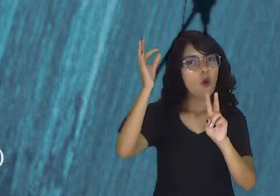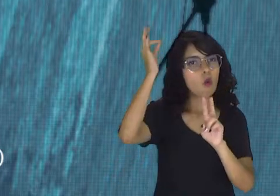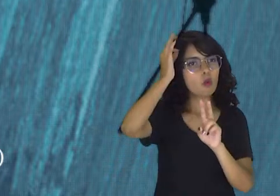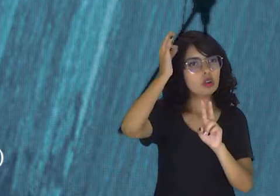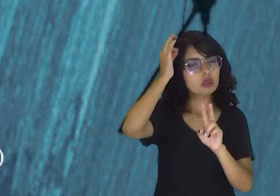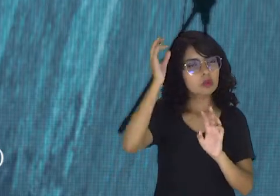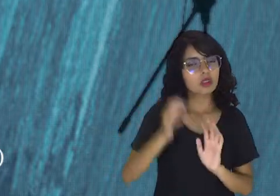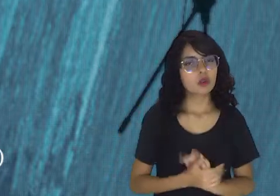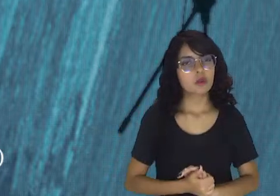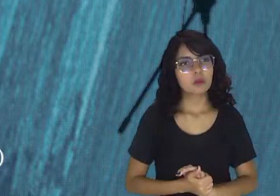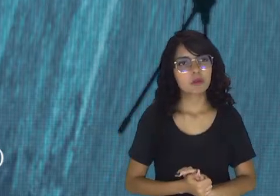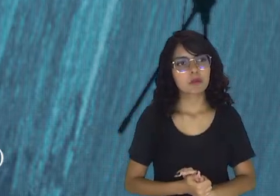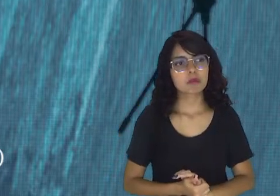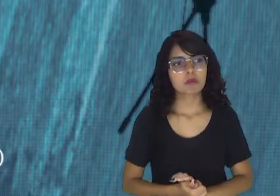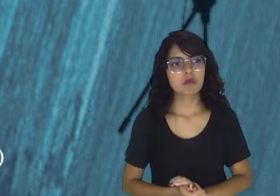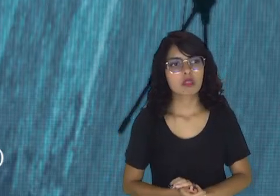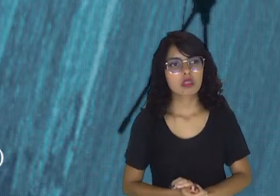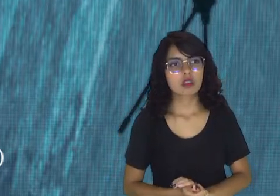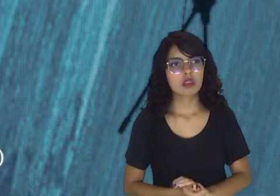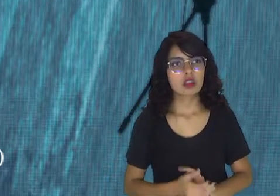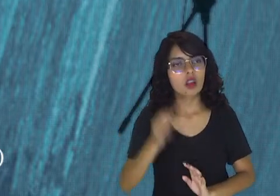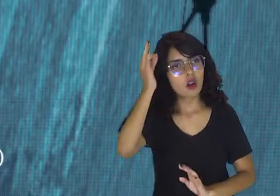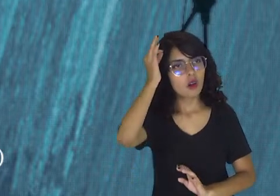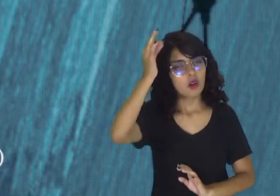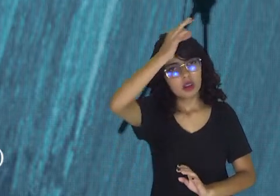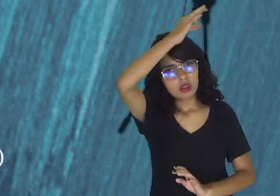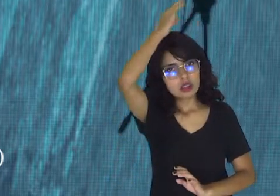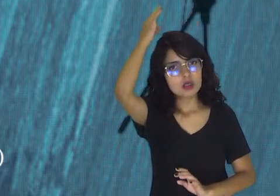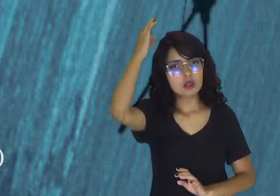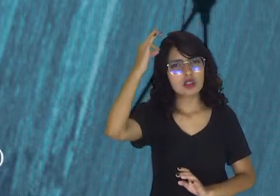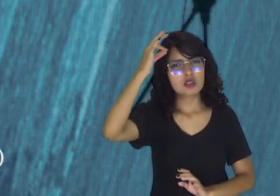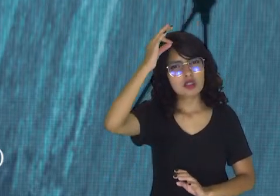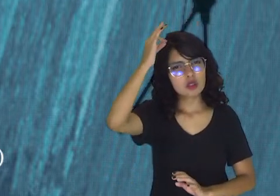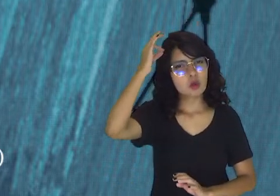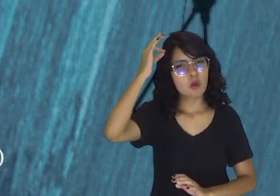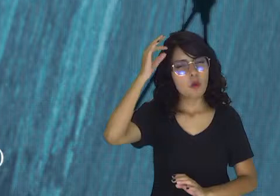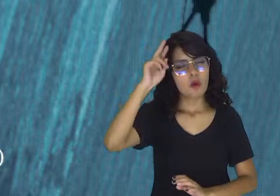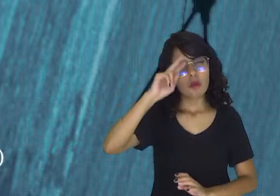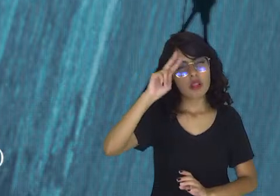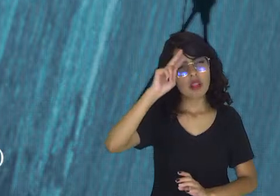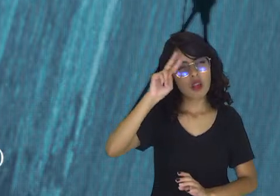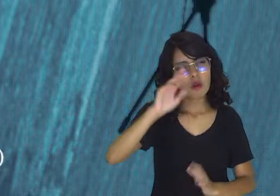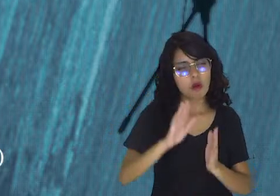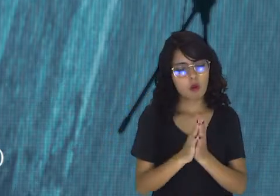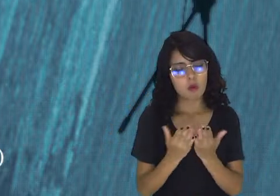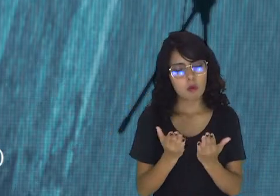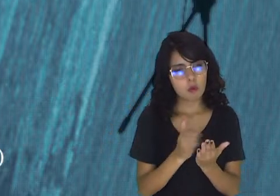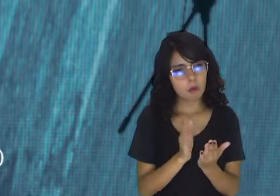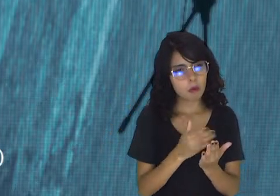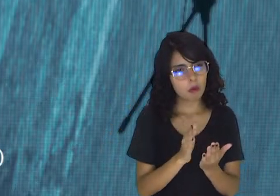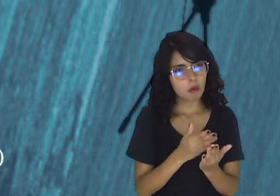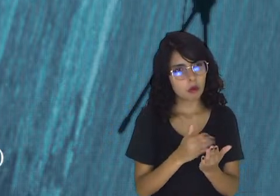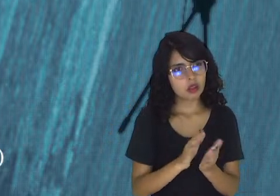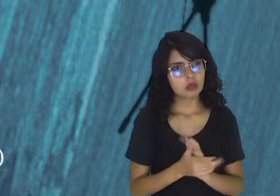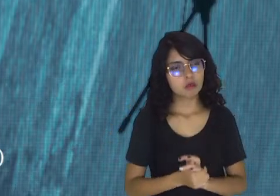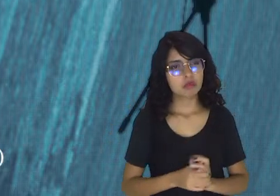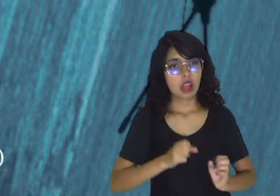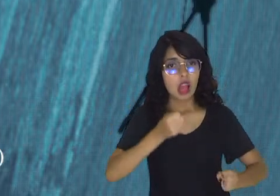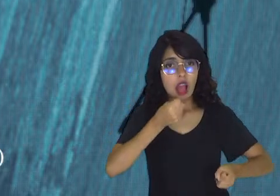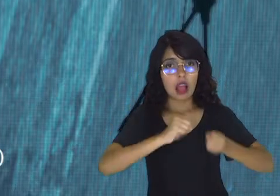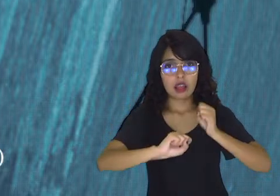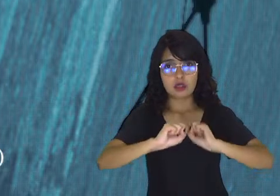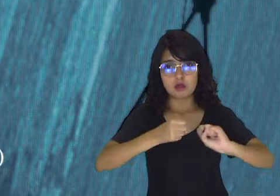Mas olha, o Espírito Santo falou assim: Nadinho, lembra desse texto aqui? Aí ele me levou um texto assim, Atos capítulo